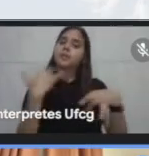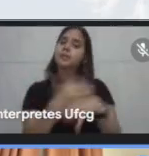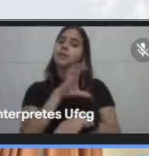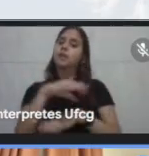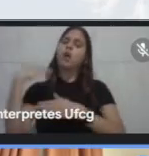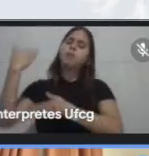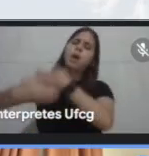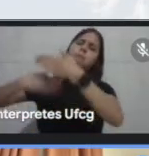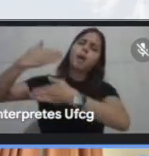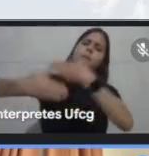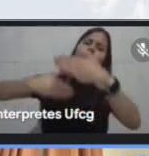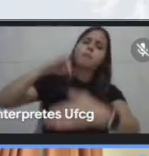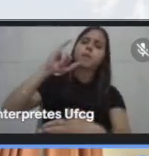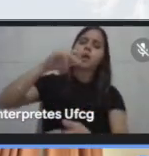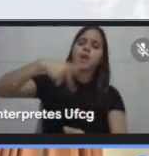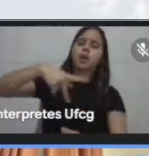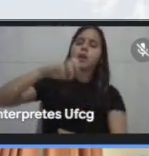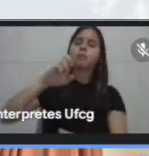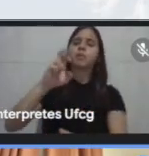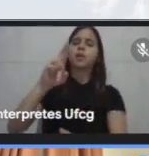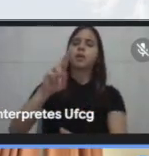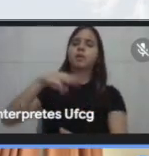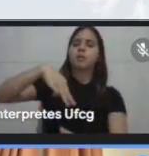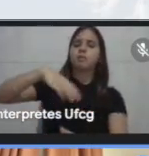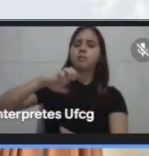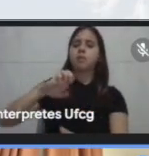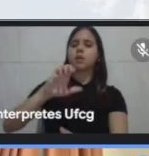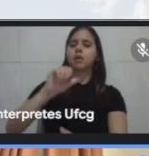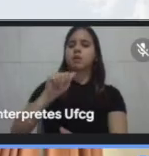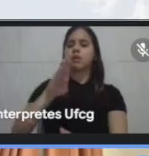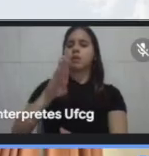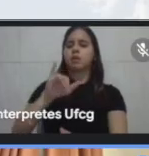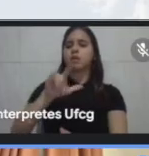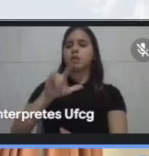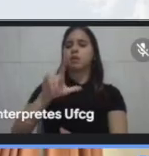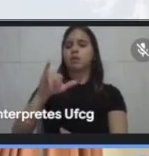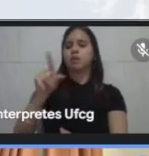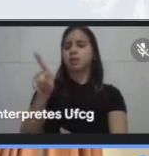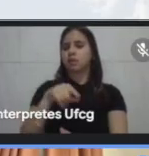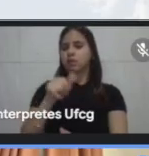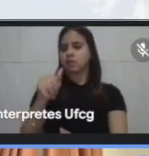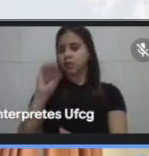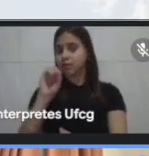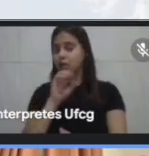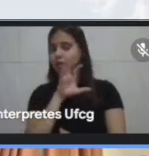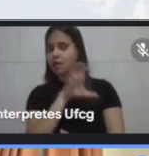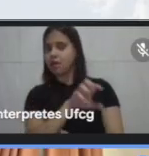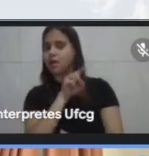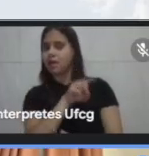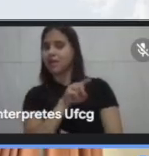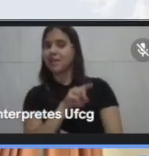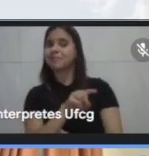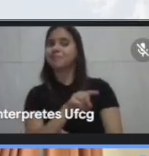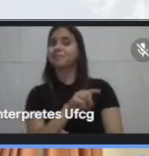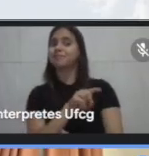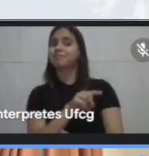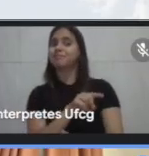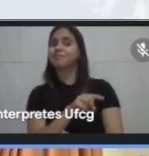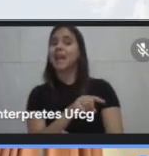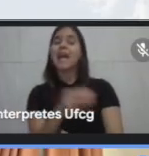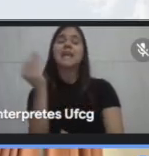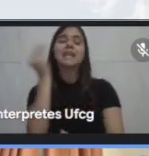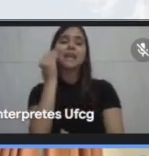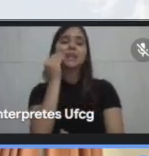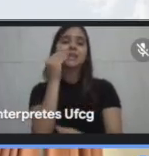processo de impermeabilização. E é interessante isso, porque o Washington agora eles estão um pouco na contramão. Então, estão tentando frear um pouco